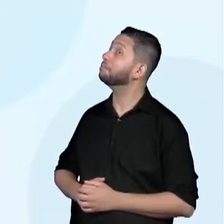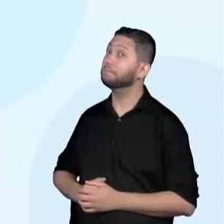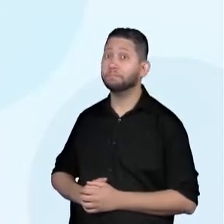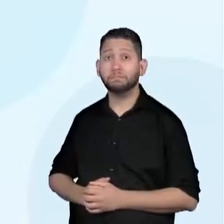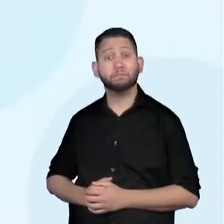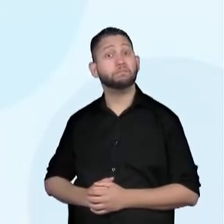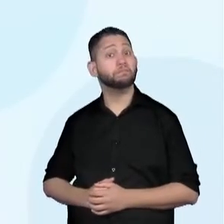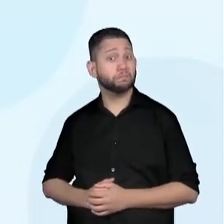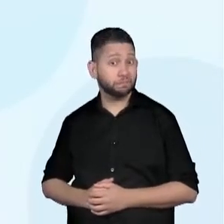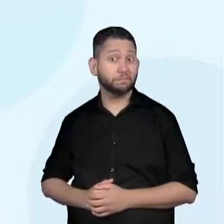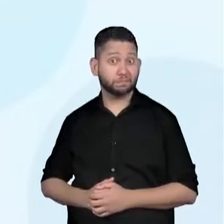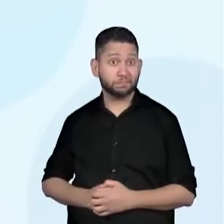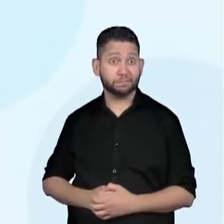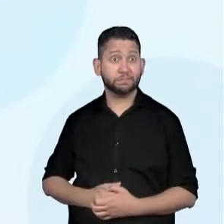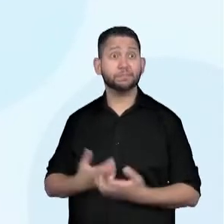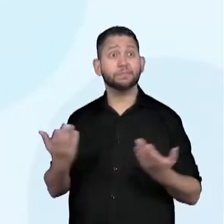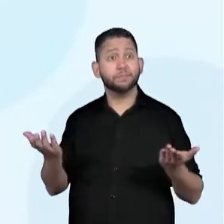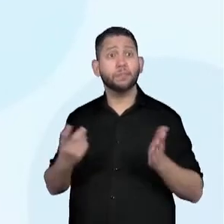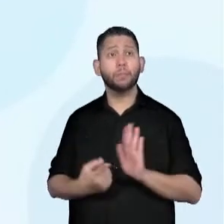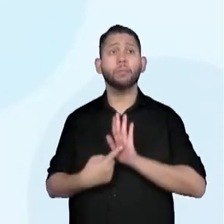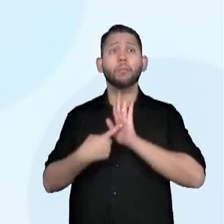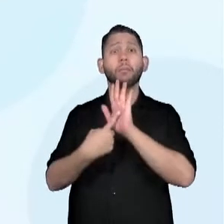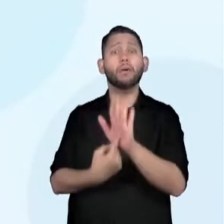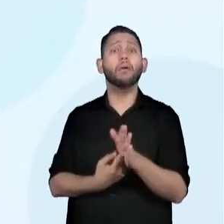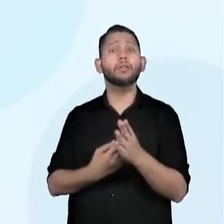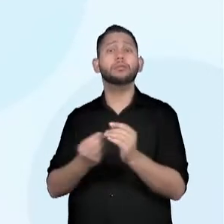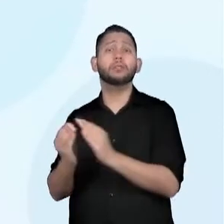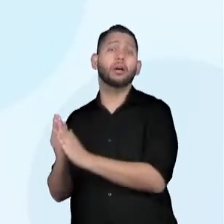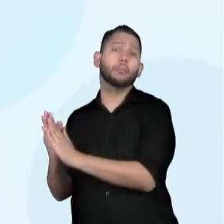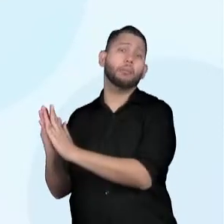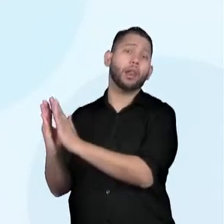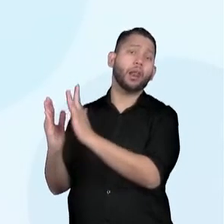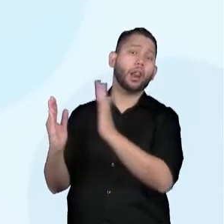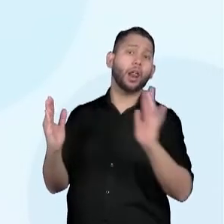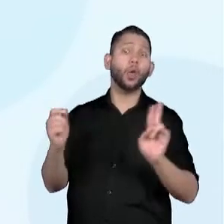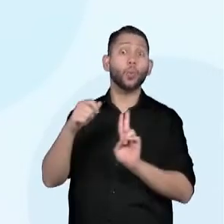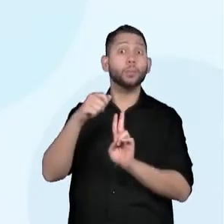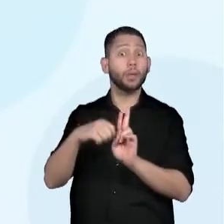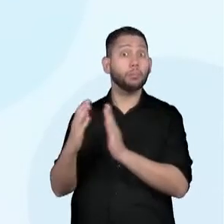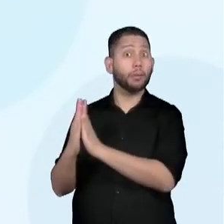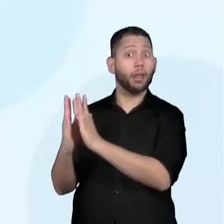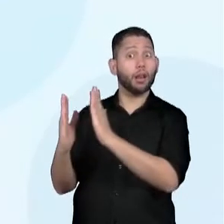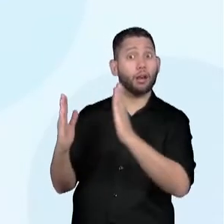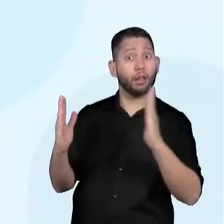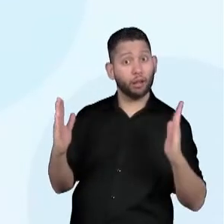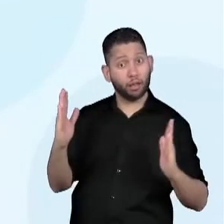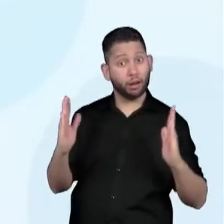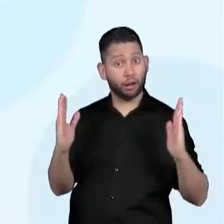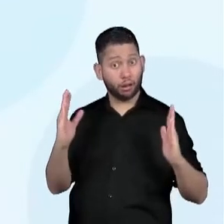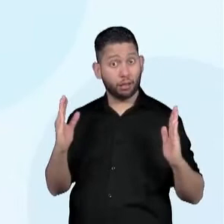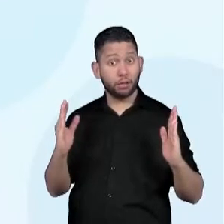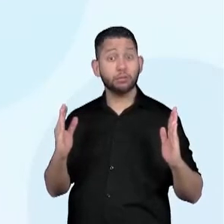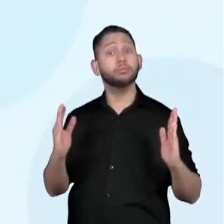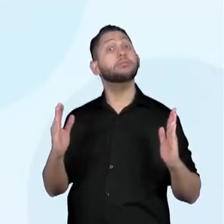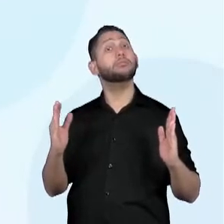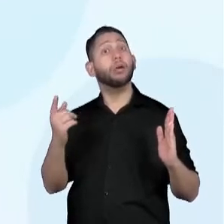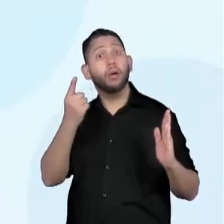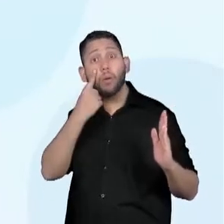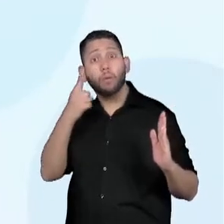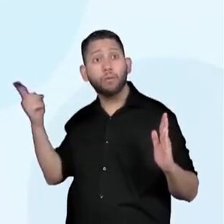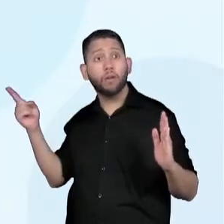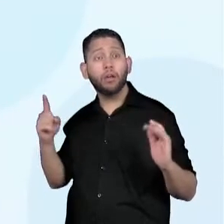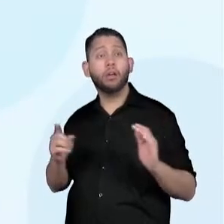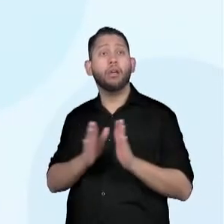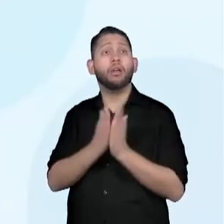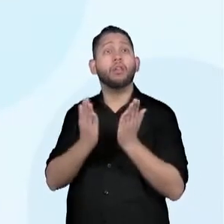sobre alimentação, sobre comida. E essas imagens que estão aqui foram retiradas lá do nosso livro. Então a gente vai ter uma